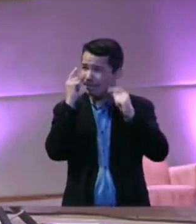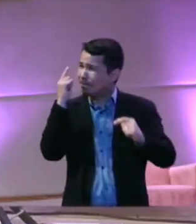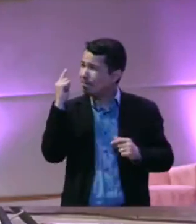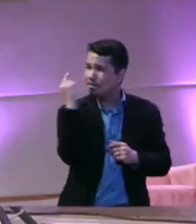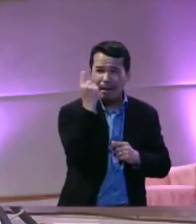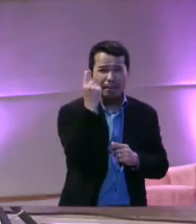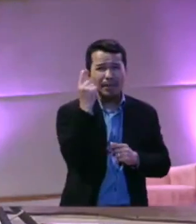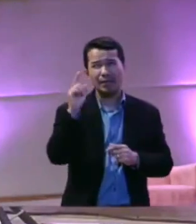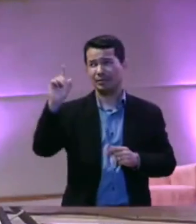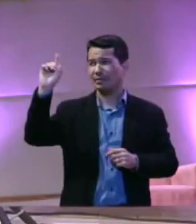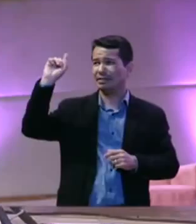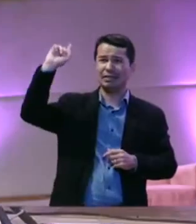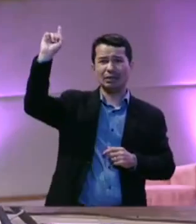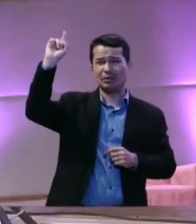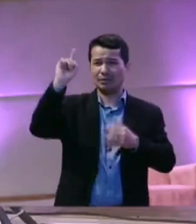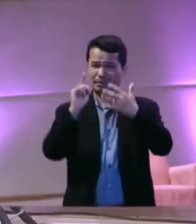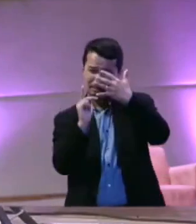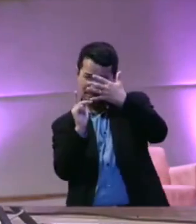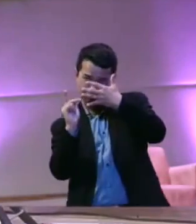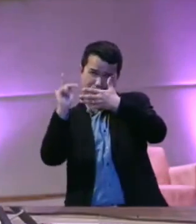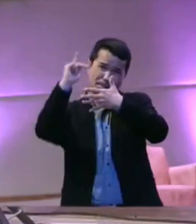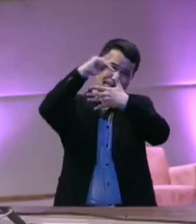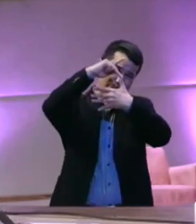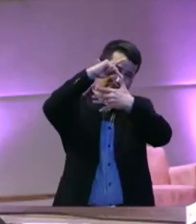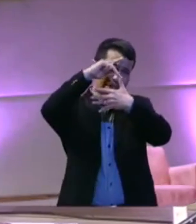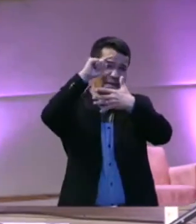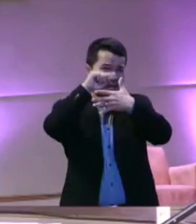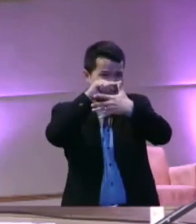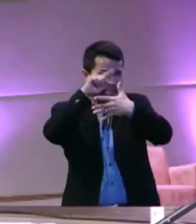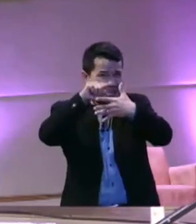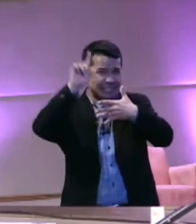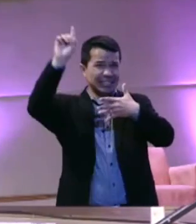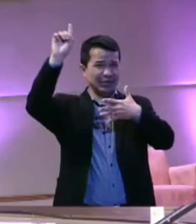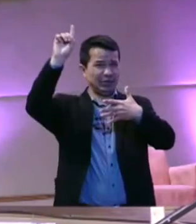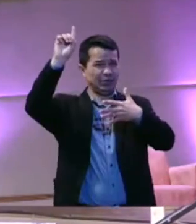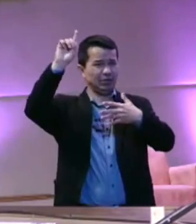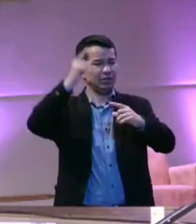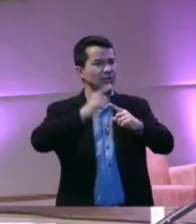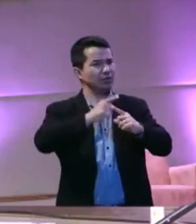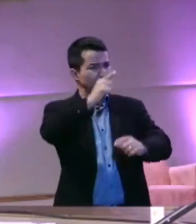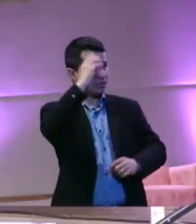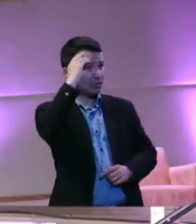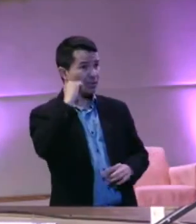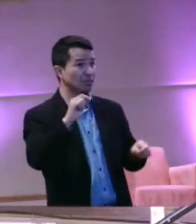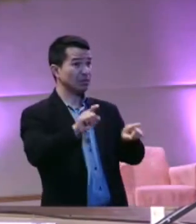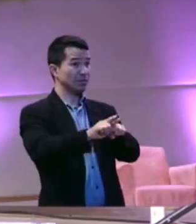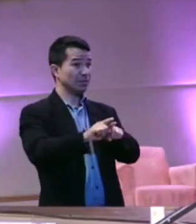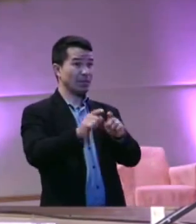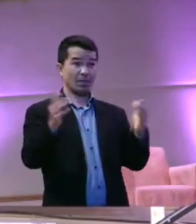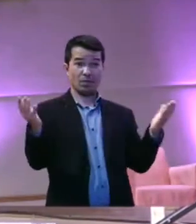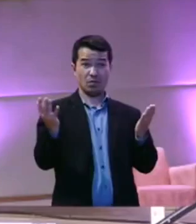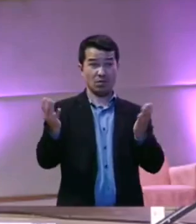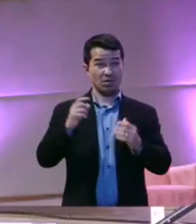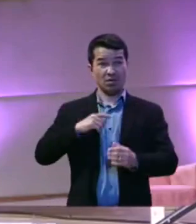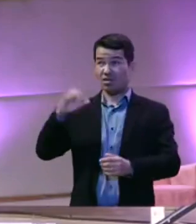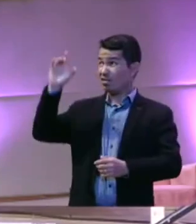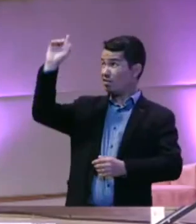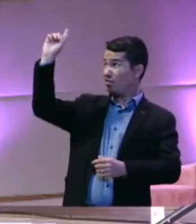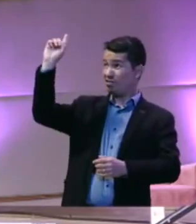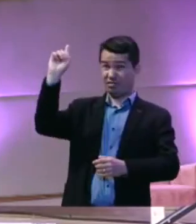o Senhor que eu desejo. Quando nós também recebemos esse mover da manifestação de Deus em